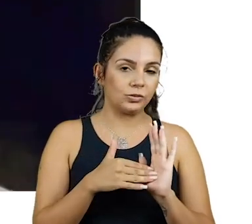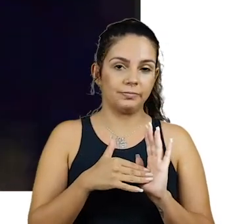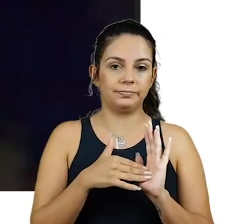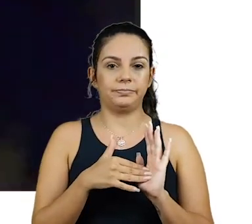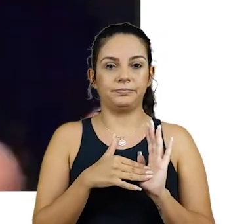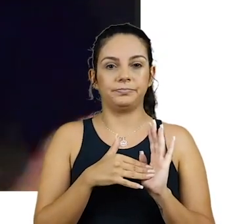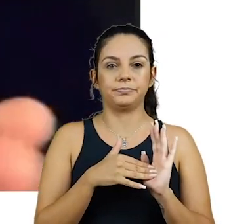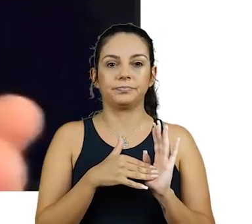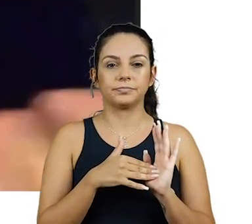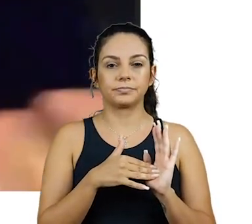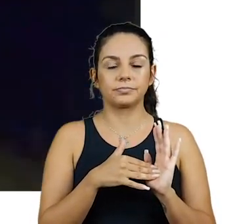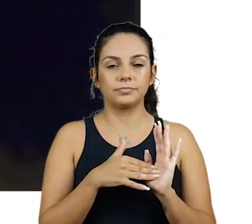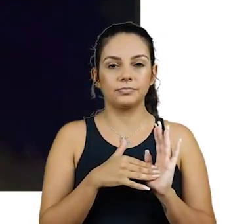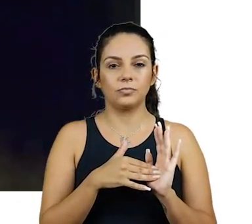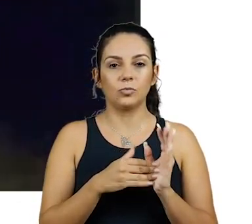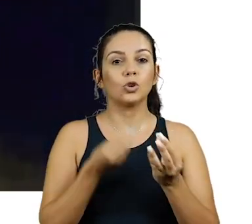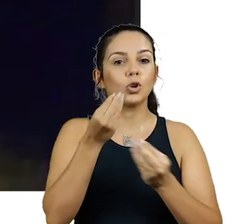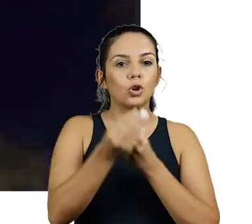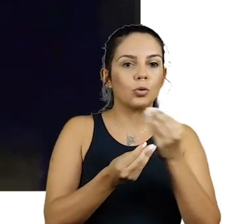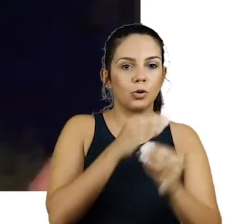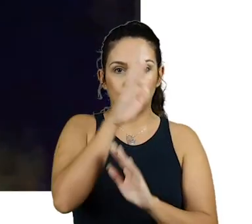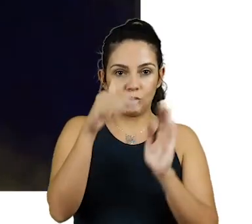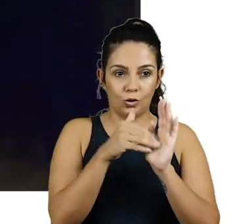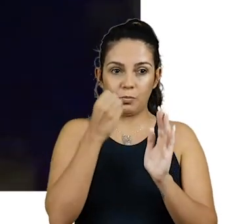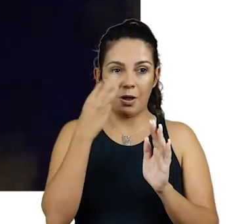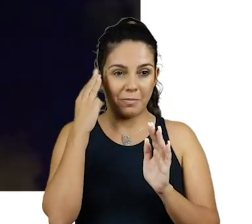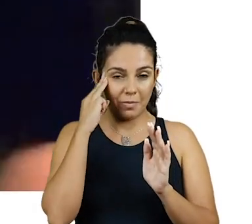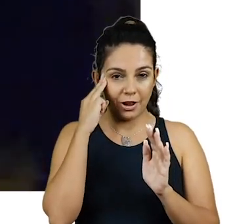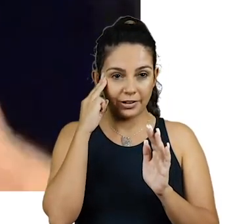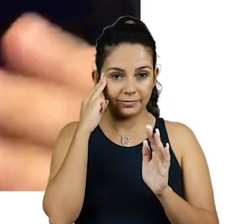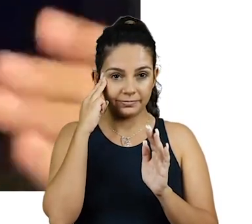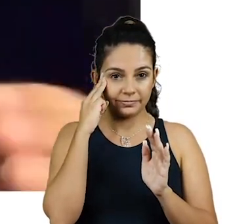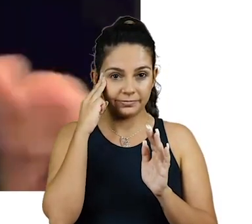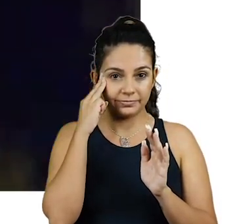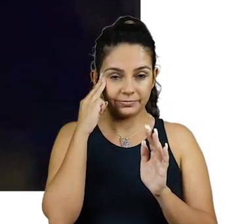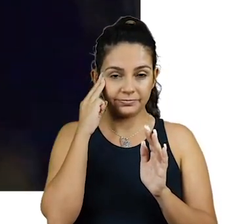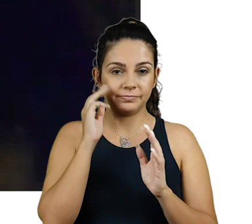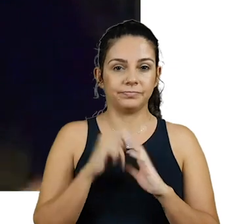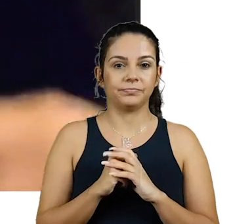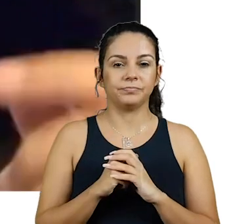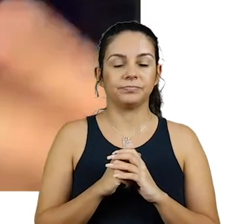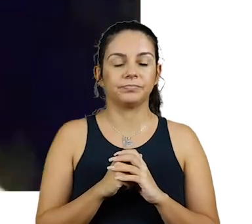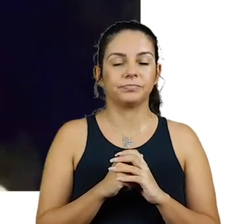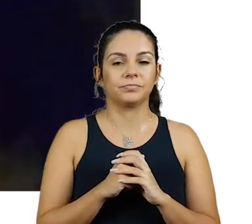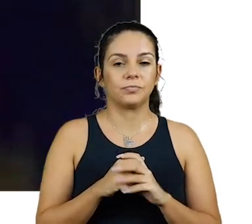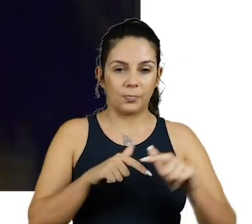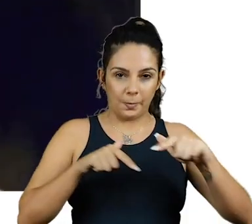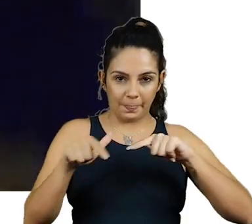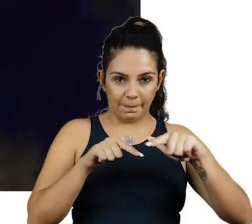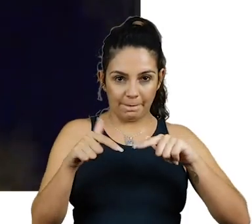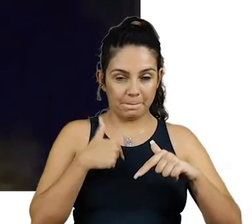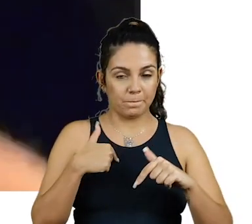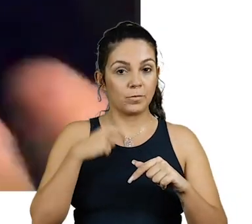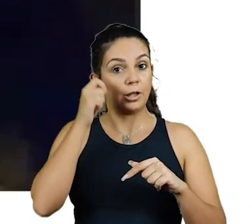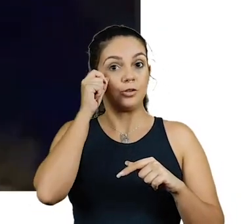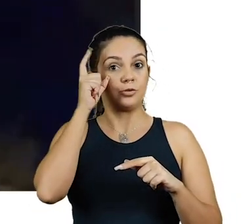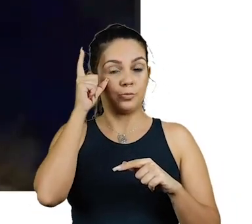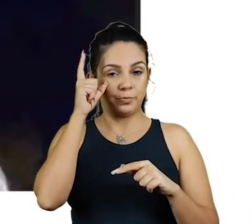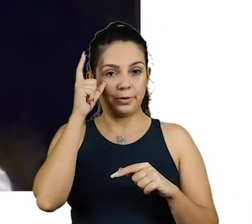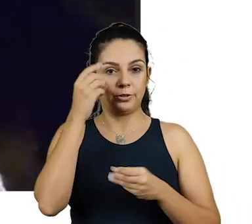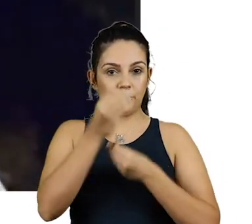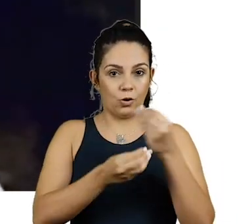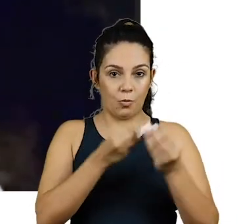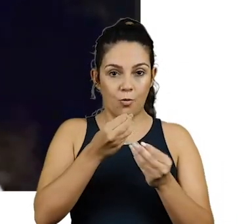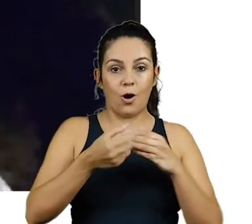Mas como toda boa memória, ela era assim. E aí é um trabalho que me surpreendeu